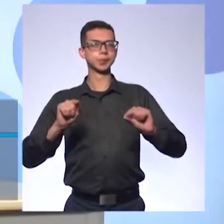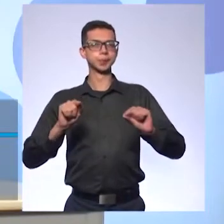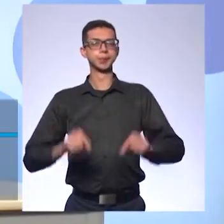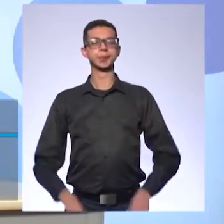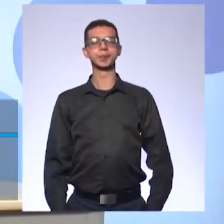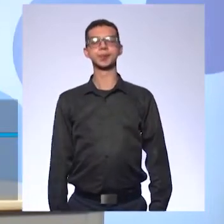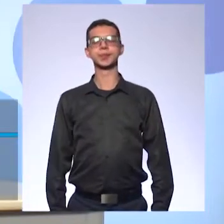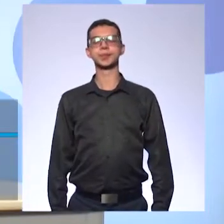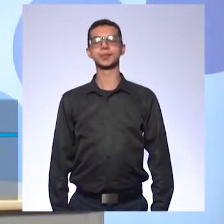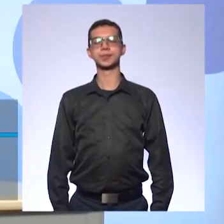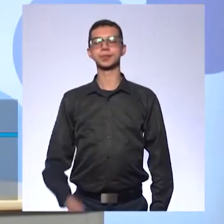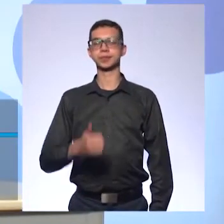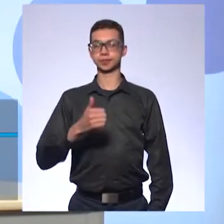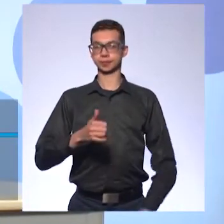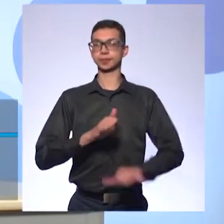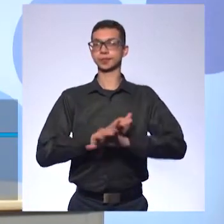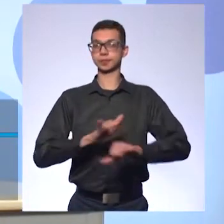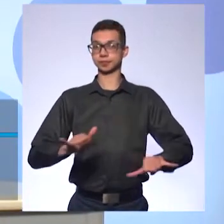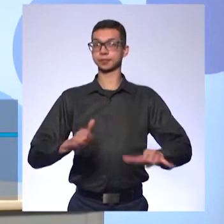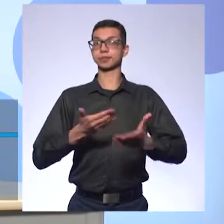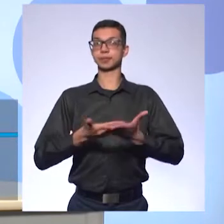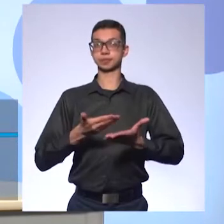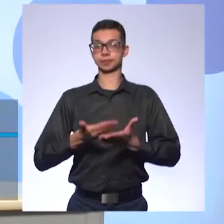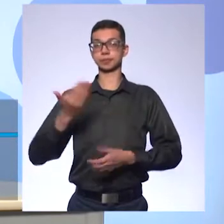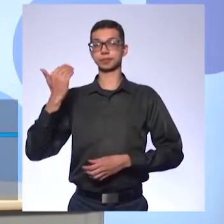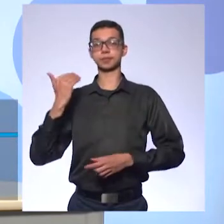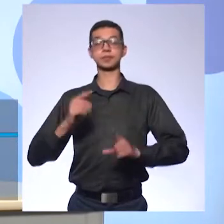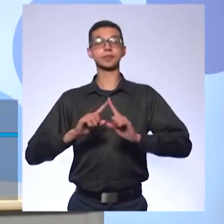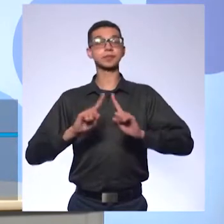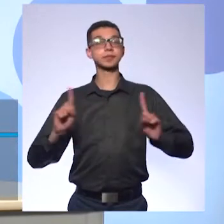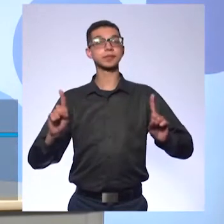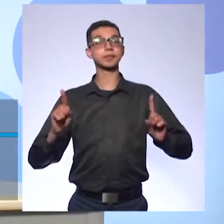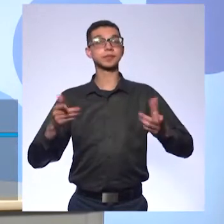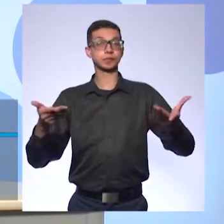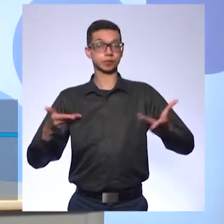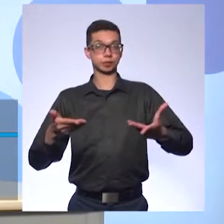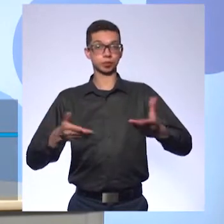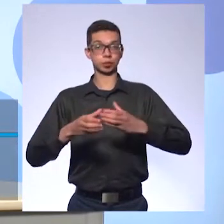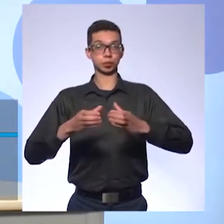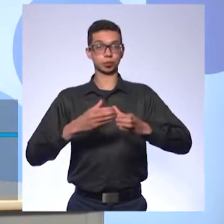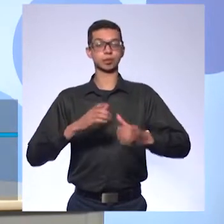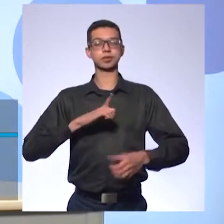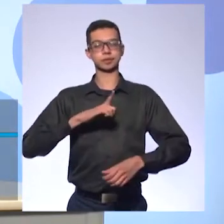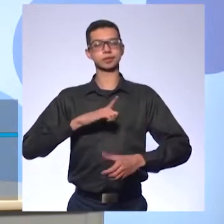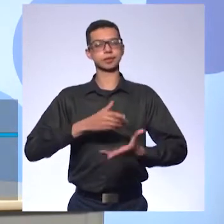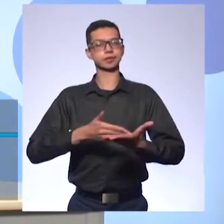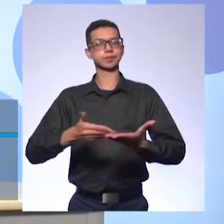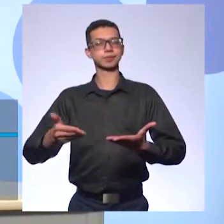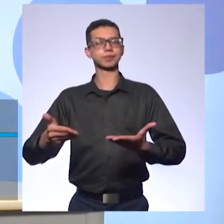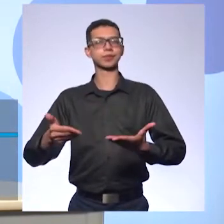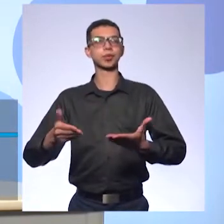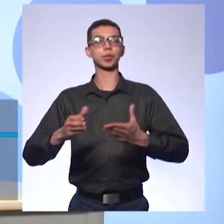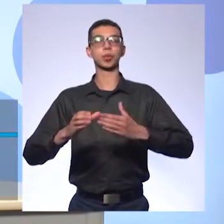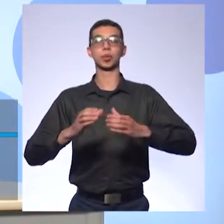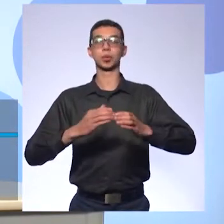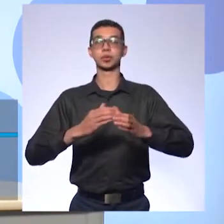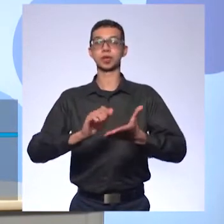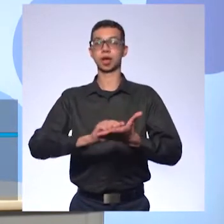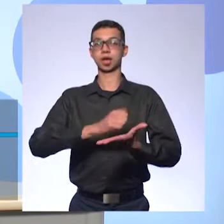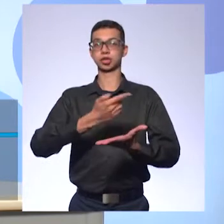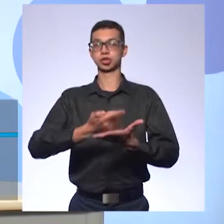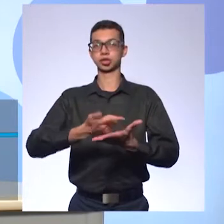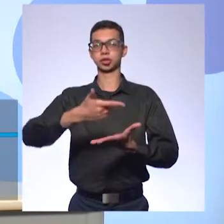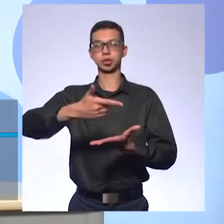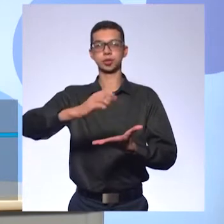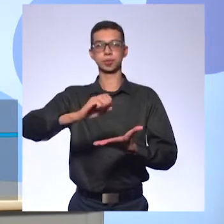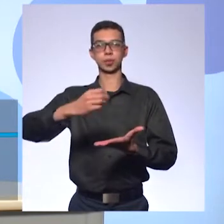isso, né, na nossa aula passada, mas está aí, né, no ar um concurso, que é o concurso da Agenda 2030 e